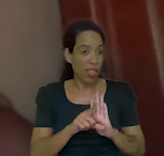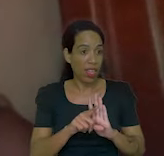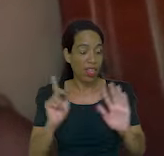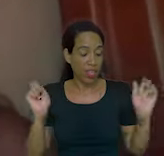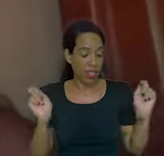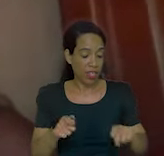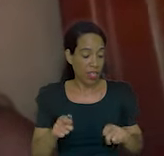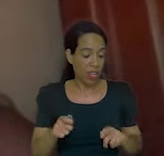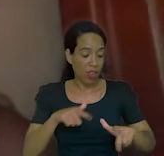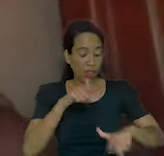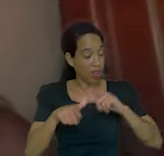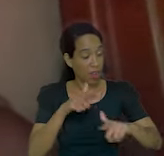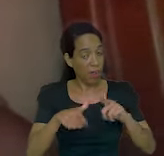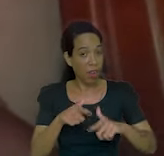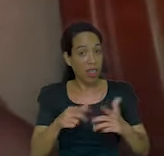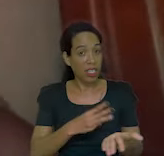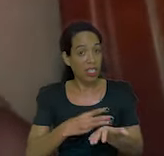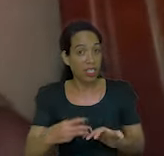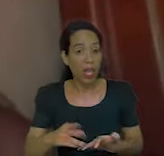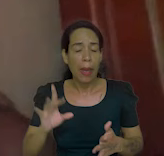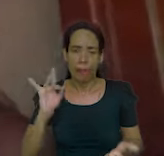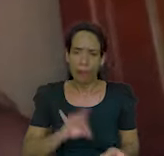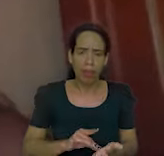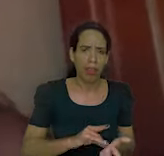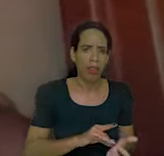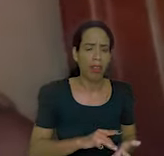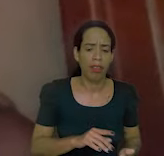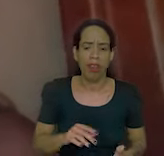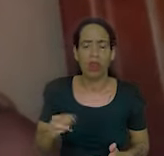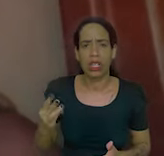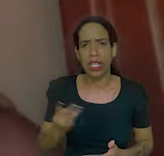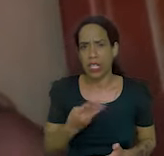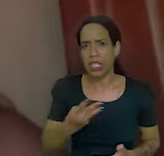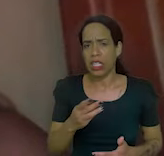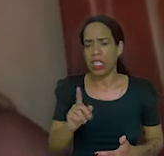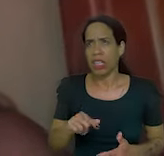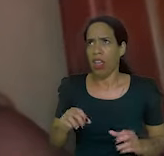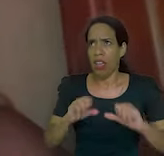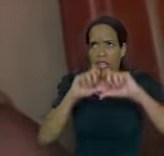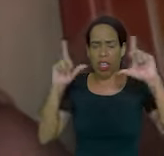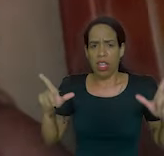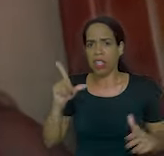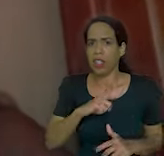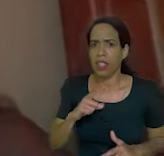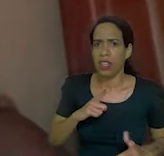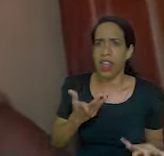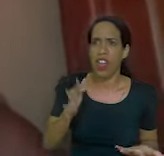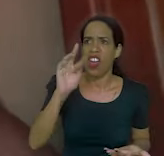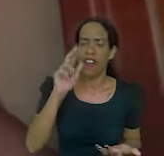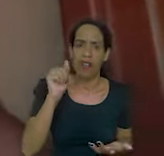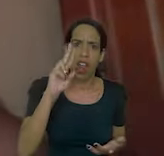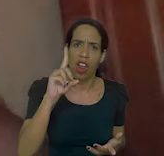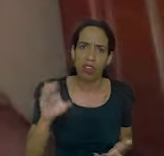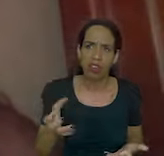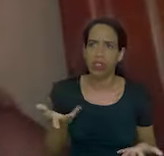cabe a terceirização em atividade fim. Mas, de fato, há uma terceirização lícita ali, você tem uma fraude, você não